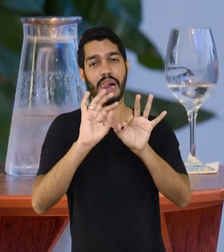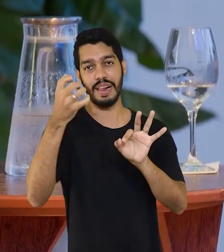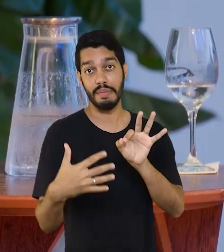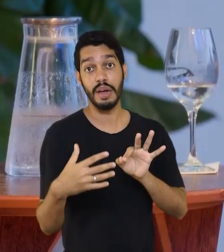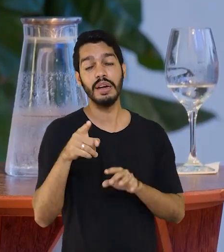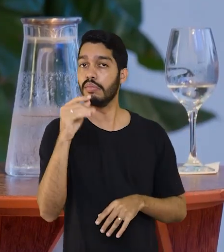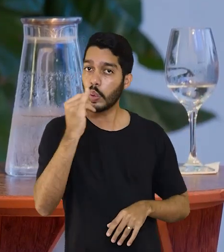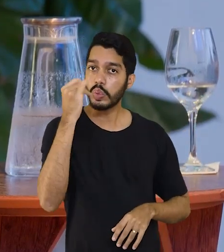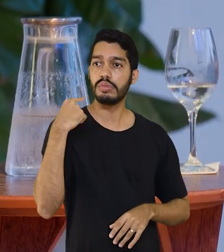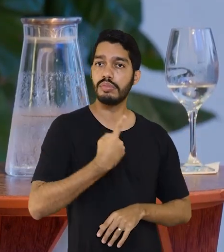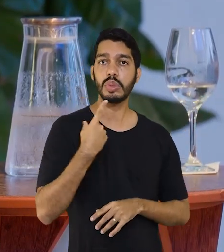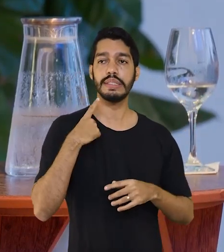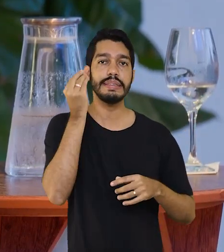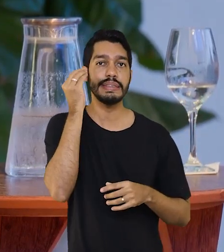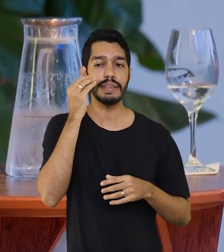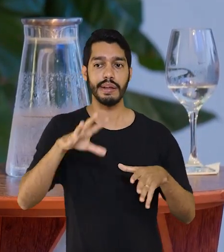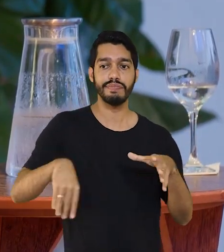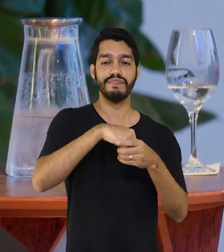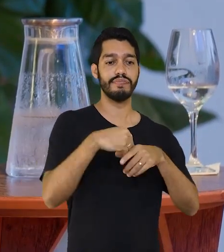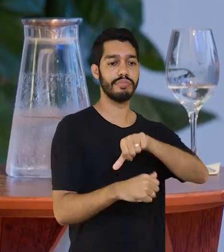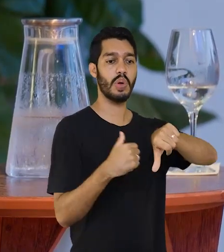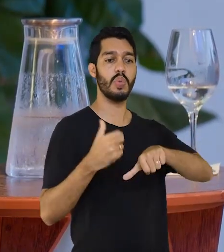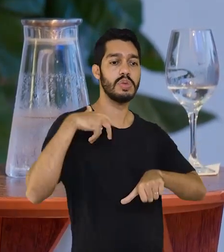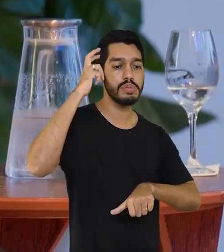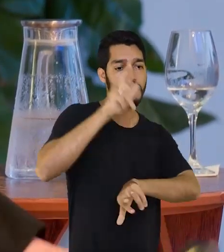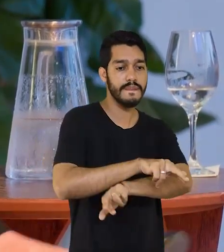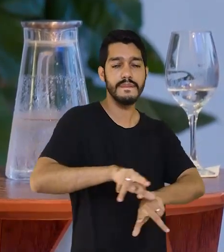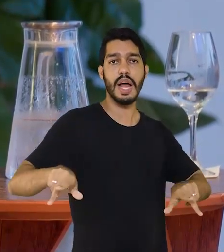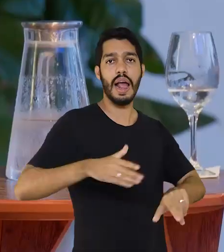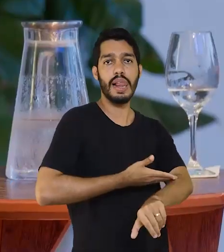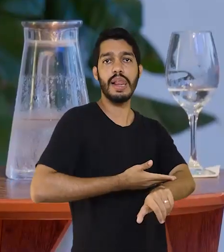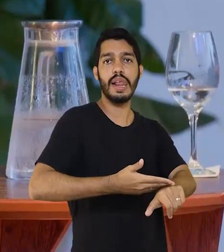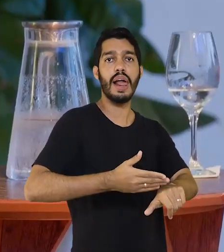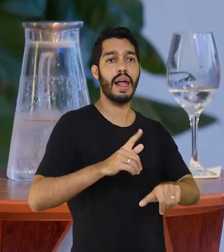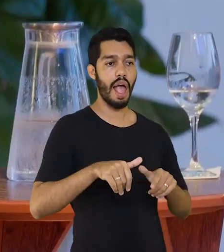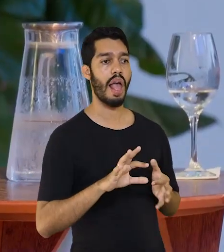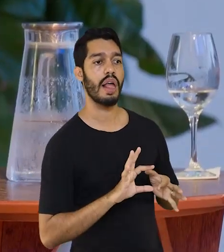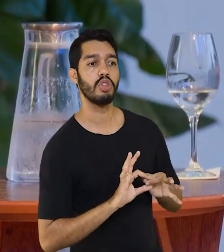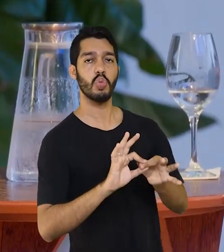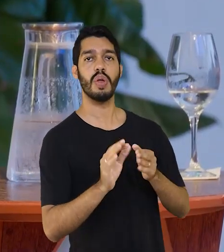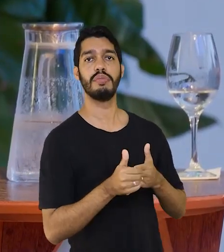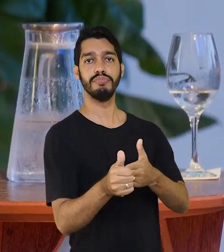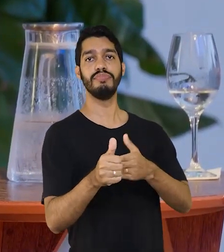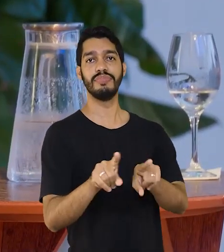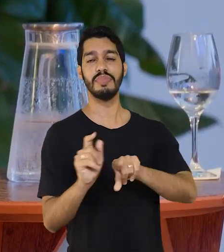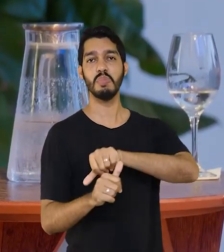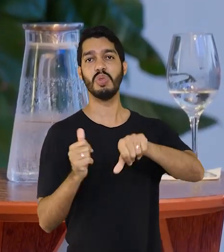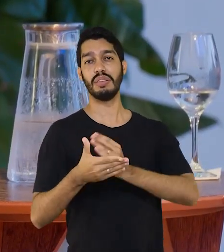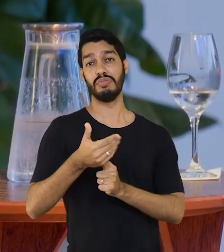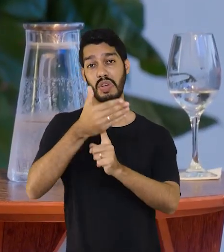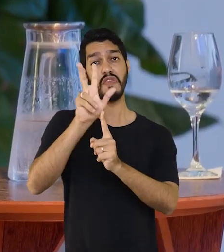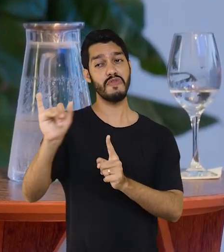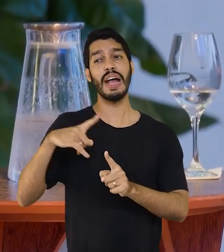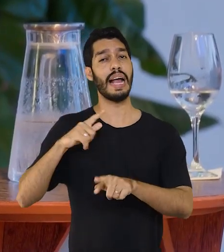parênteses, porque é muito relevante a gente tentar incluir as mudanças culturais para acompanhar